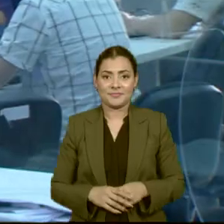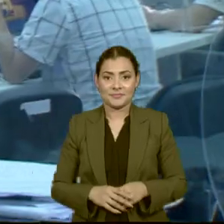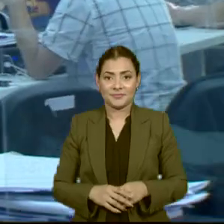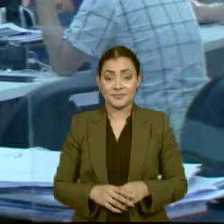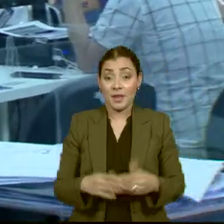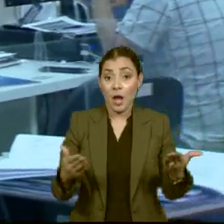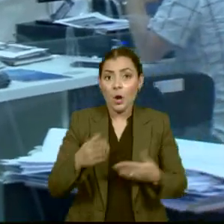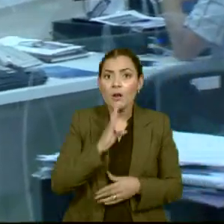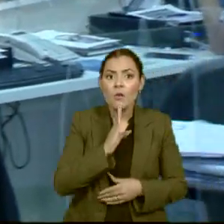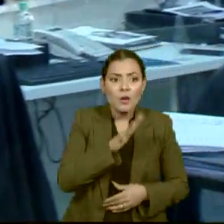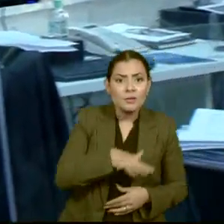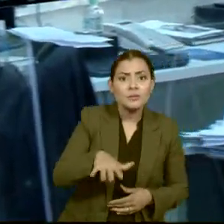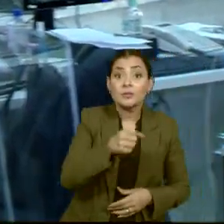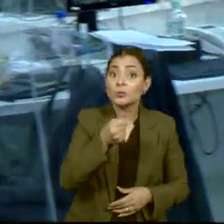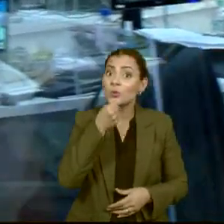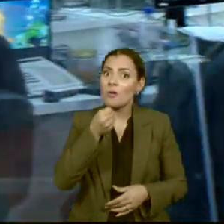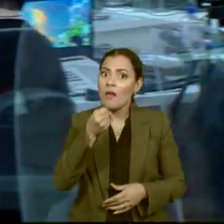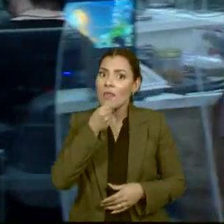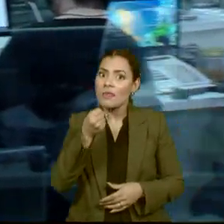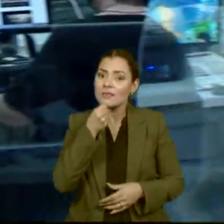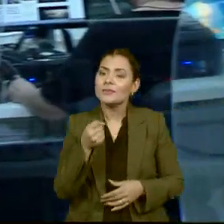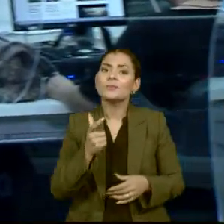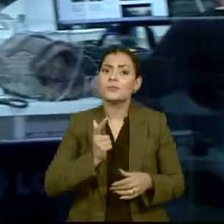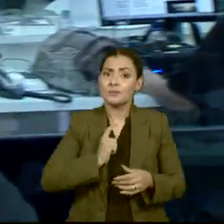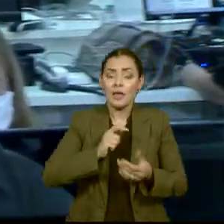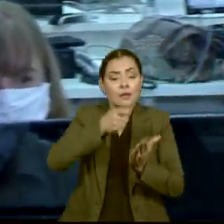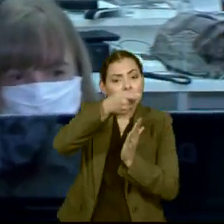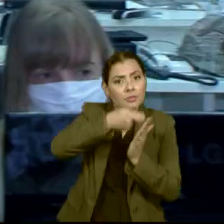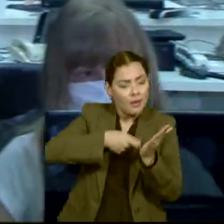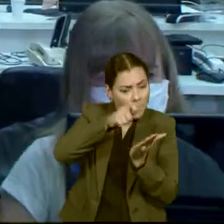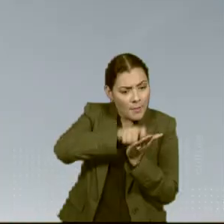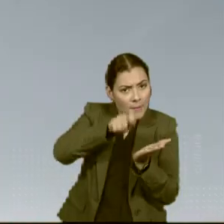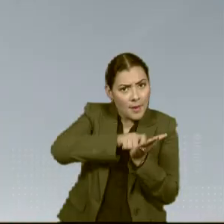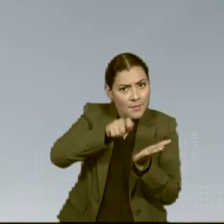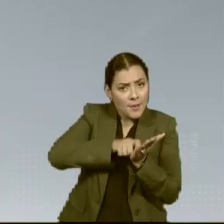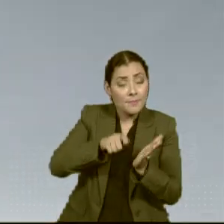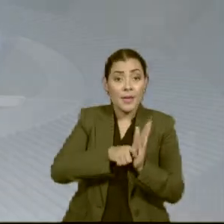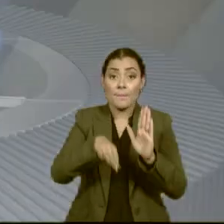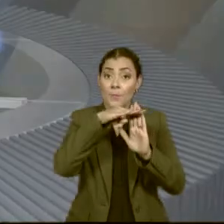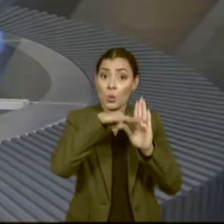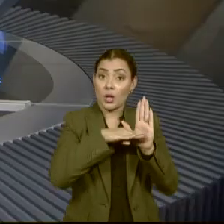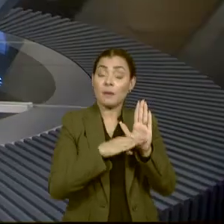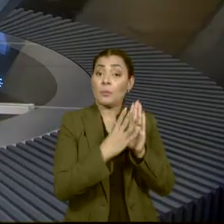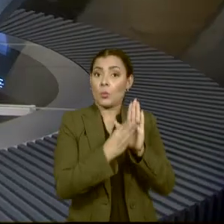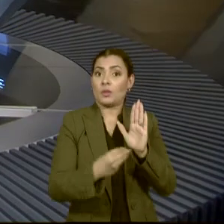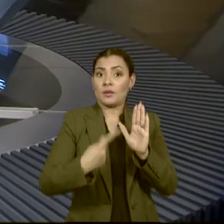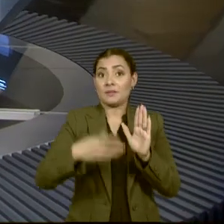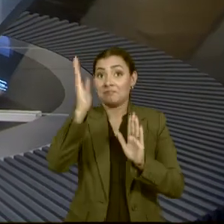E agora a gente vai conhecer o jornalismo onde são pautados e editados programas que são referência na TV brasileira.